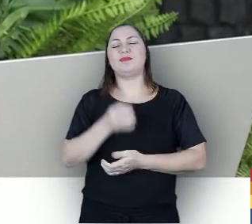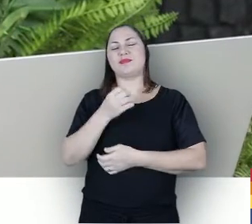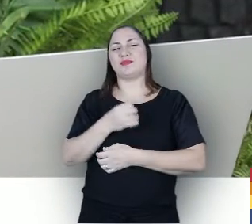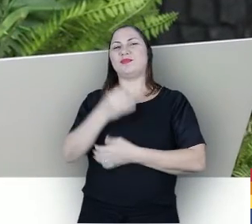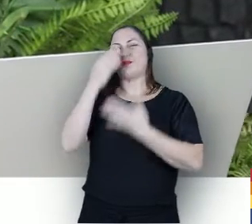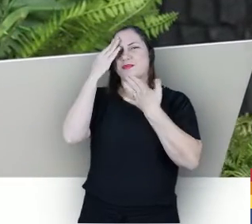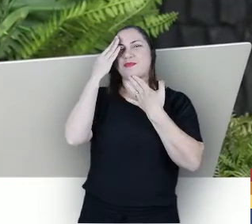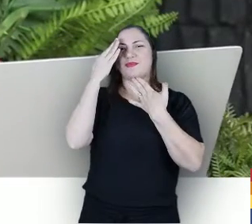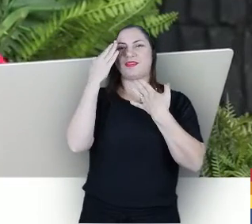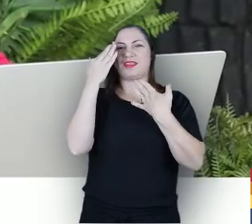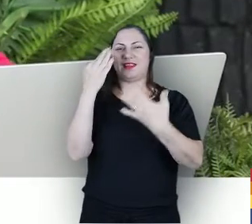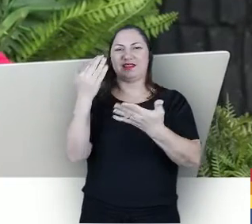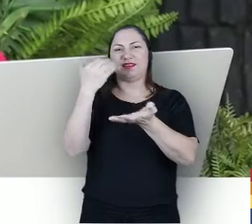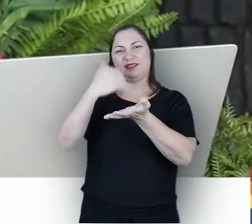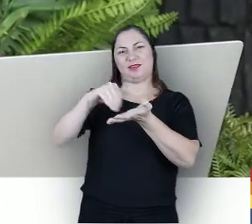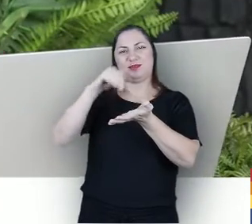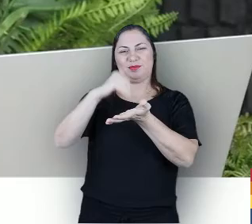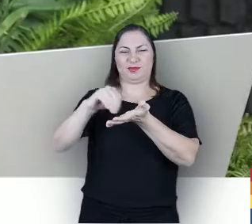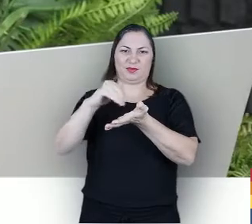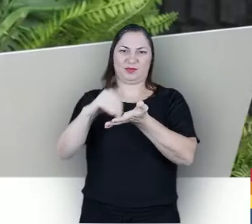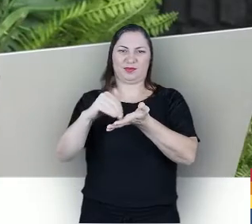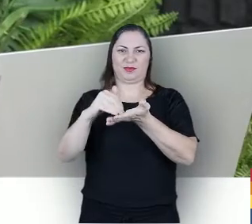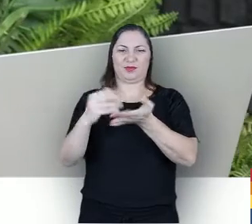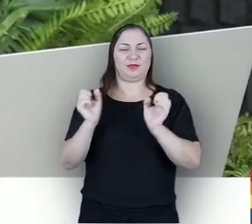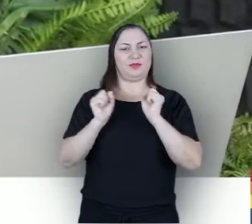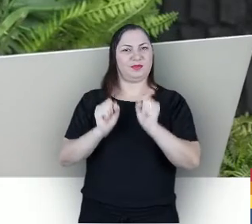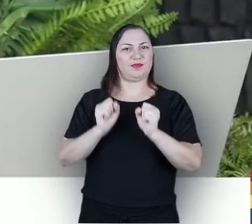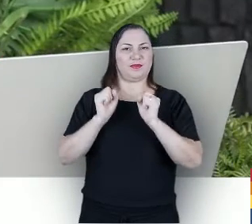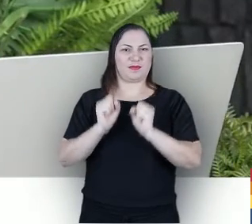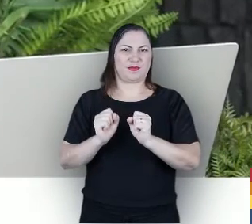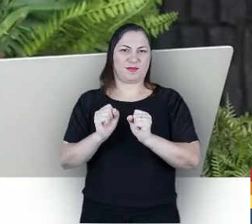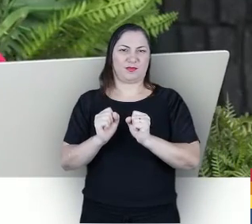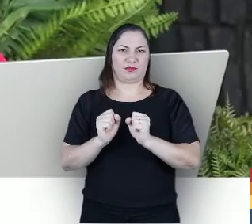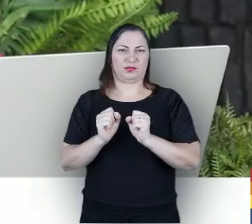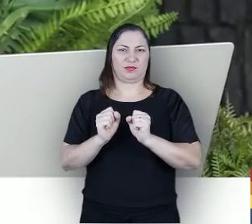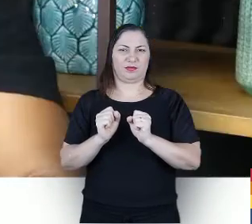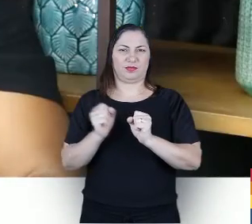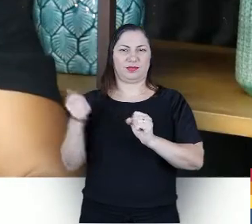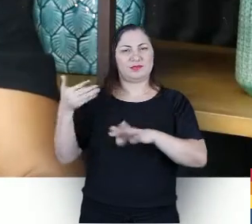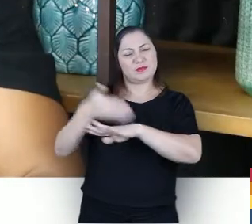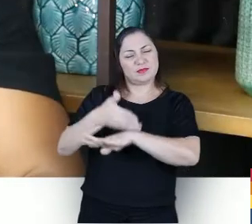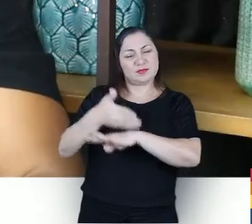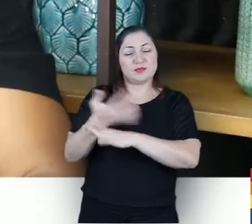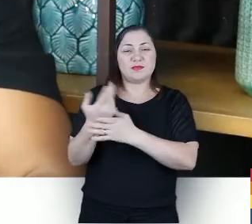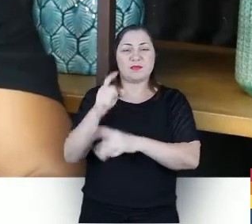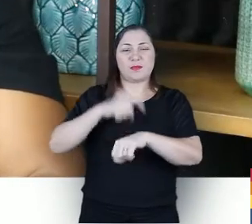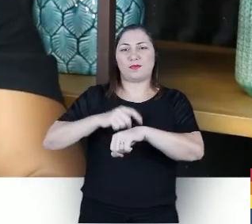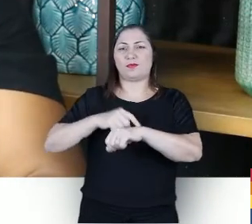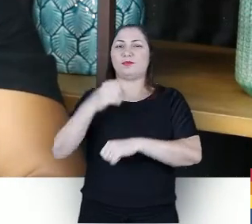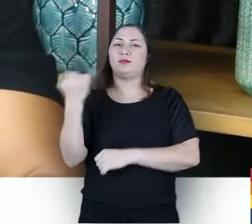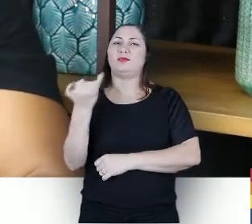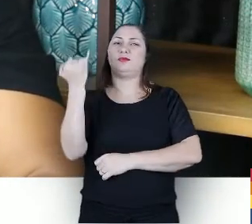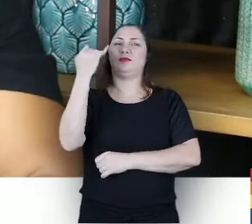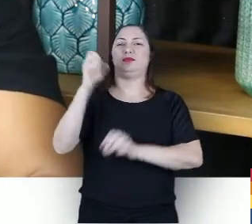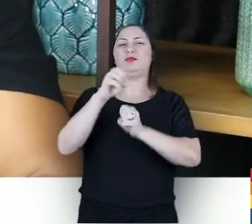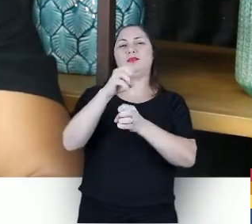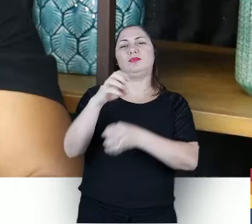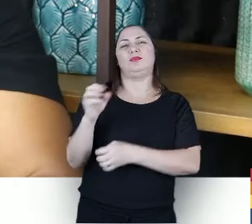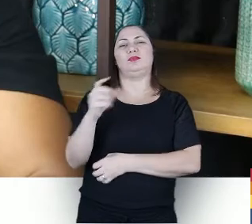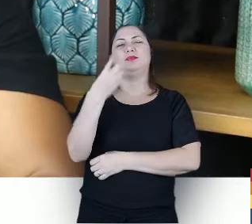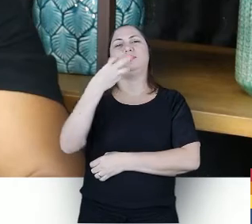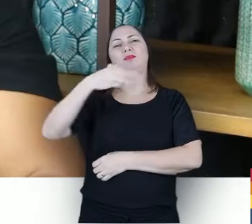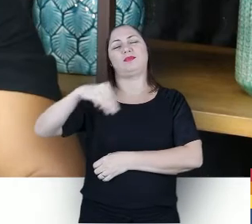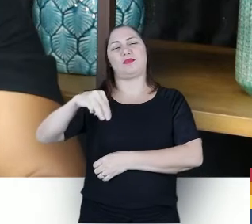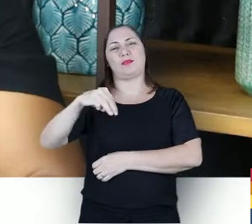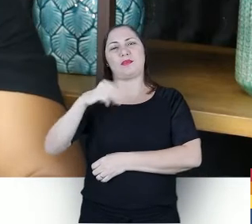e atualmente é técnico da supervisão de currículo na área de linguagens. Muito bom. Agradecer a SEDUC, né,